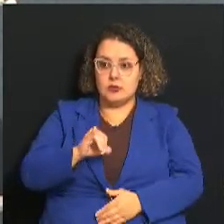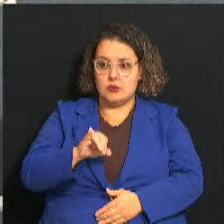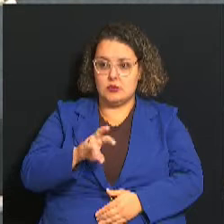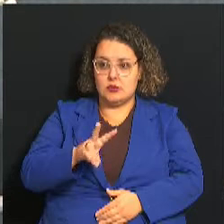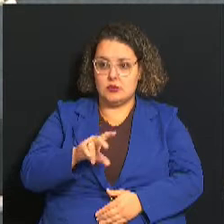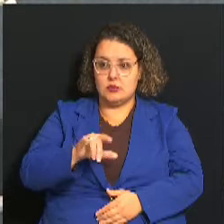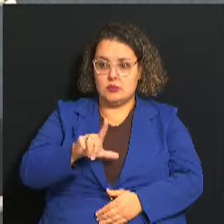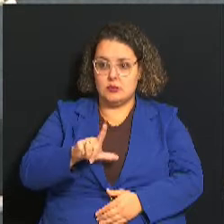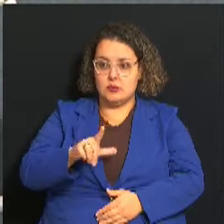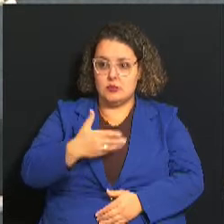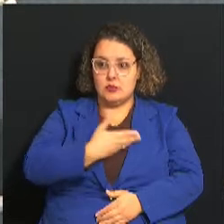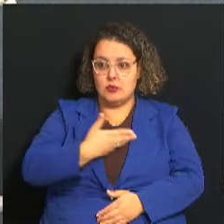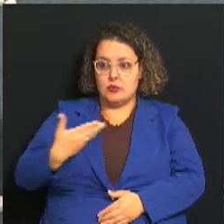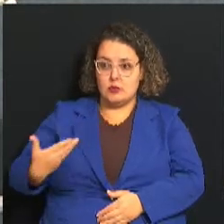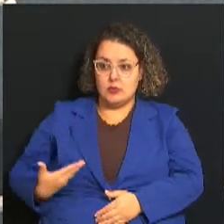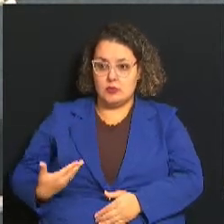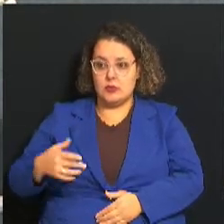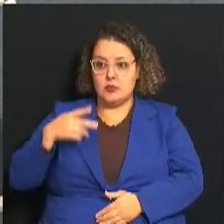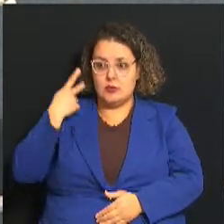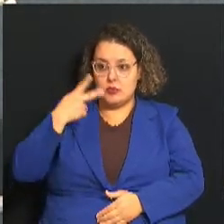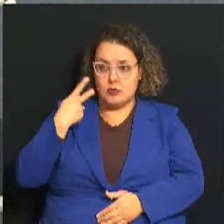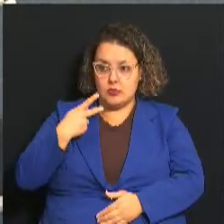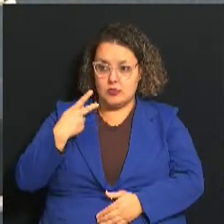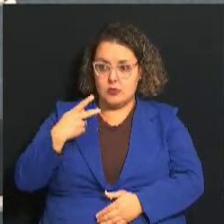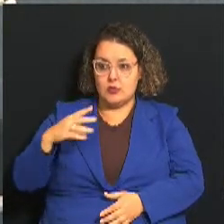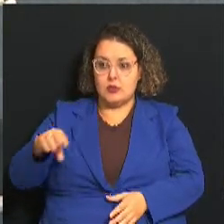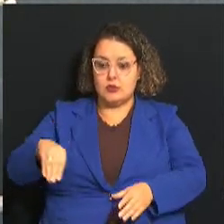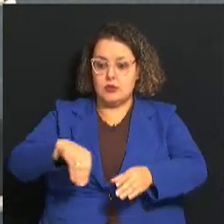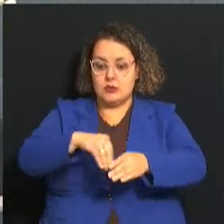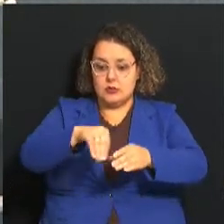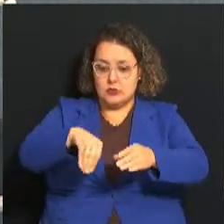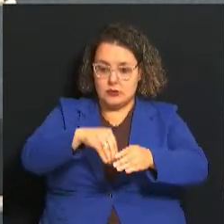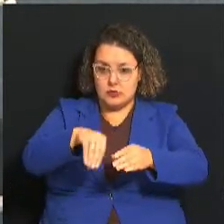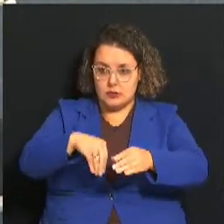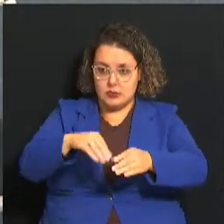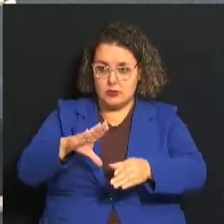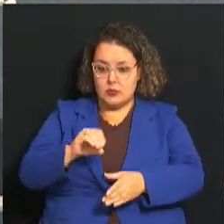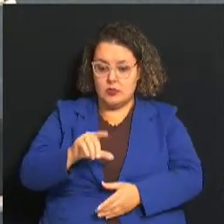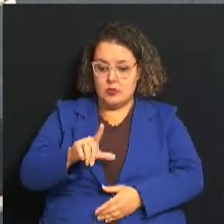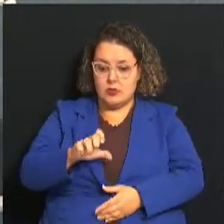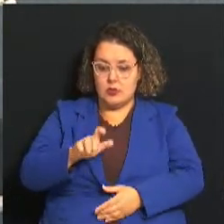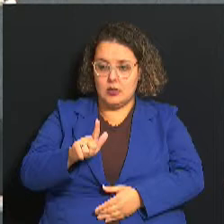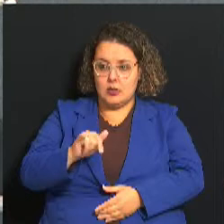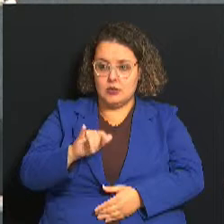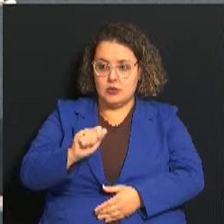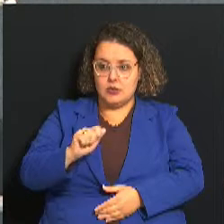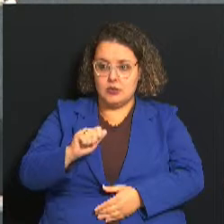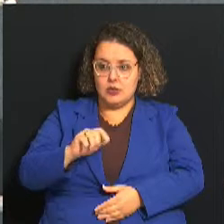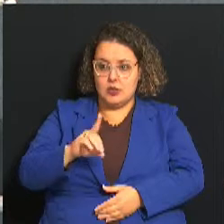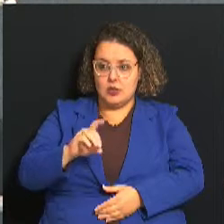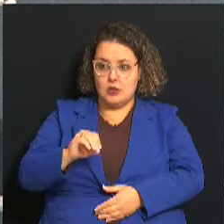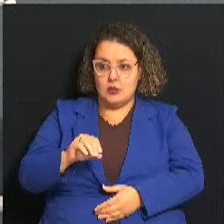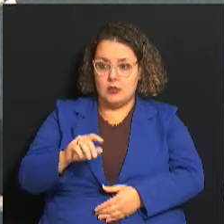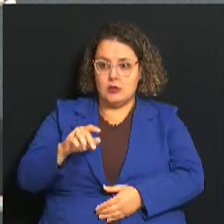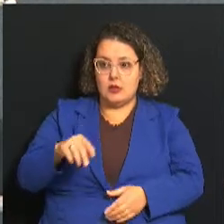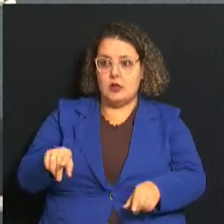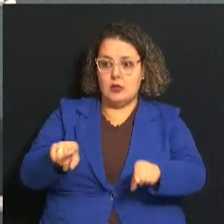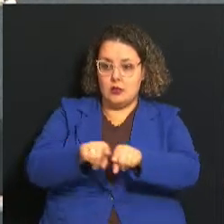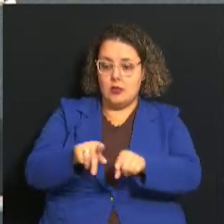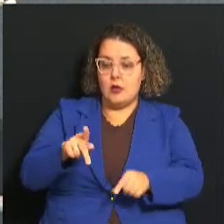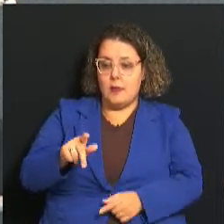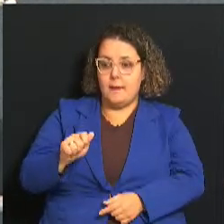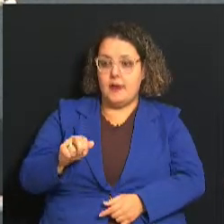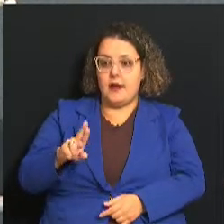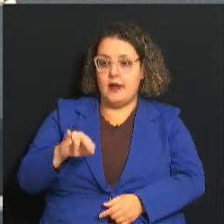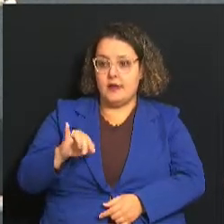entidades públicas e dos vereadores dentro desse colegiado como um todo? Ela será paritária, ela não será paritária? Ela vai ser de